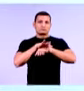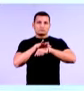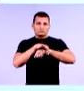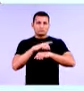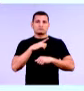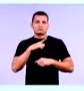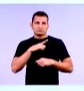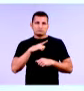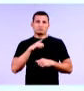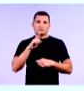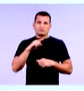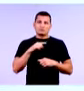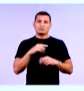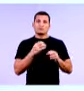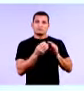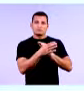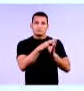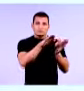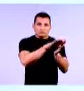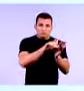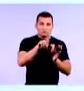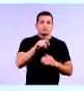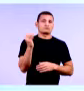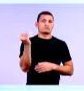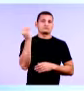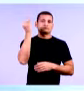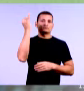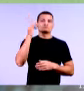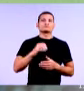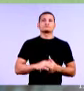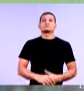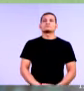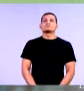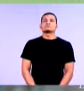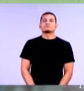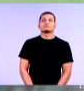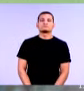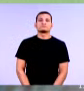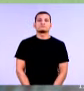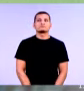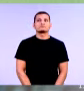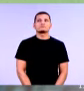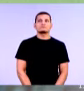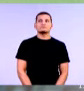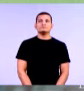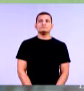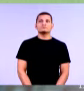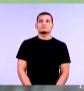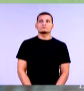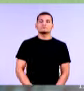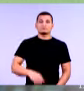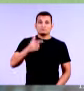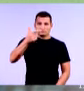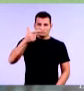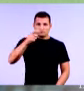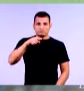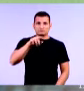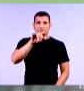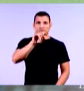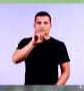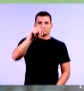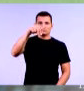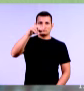o requisito entrega é muito importante. Vamos continuar. O segundo requisito é a integridade.